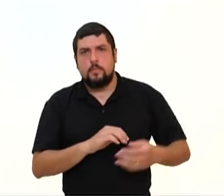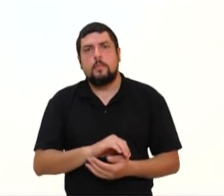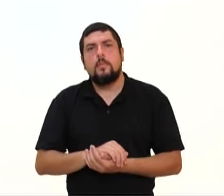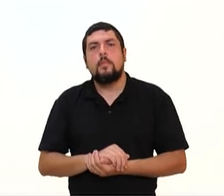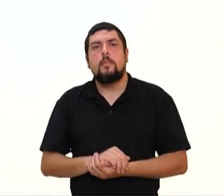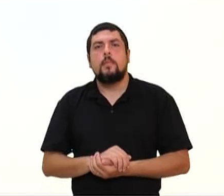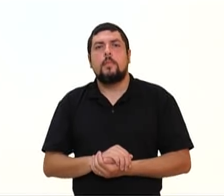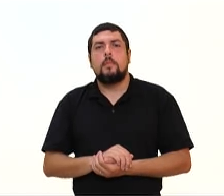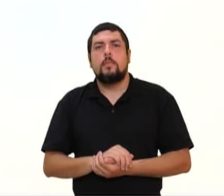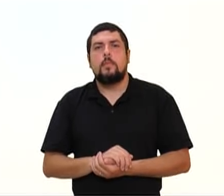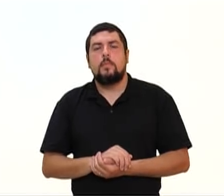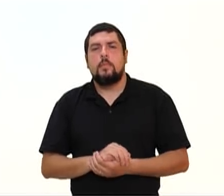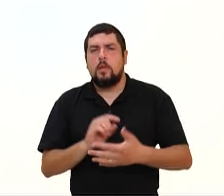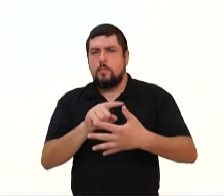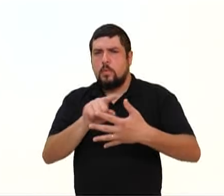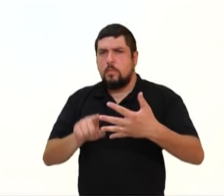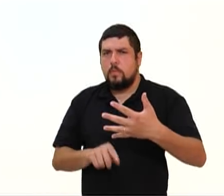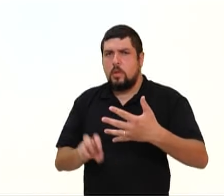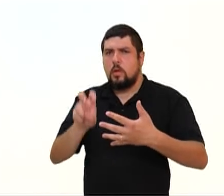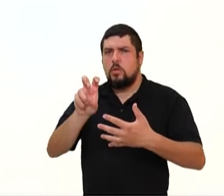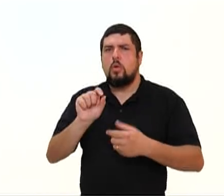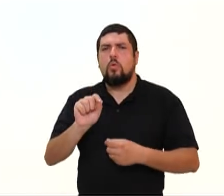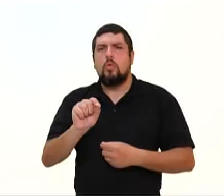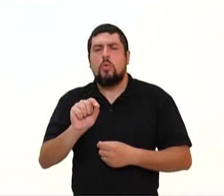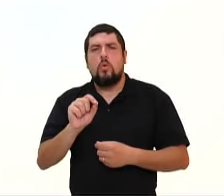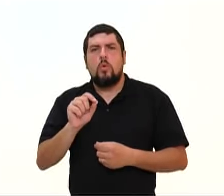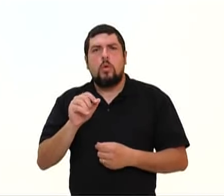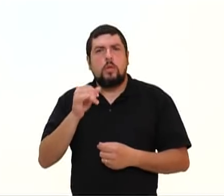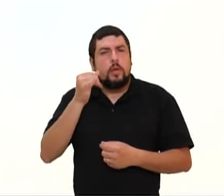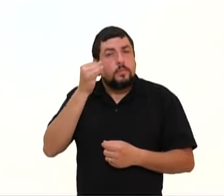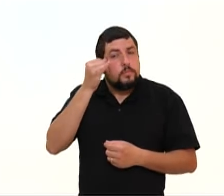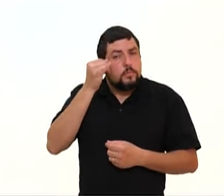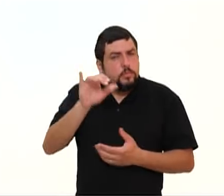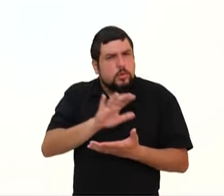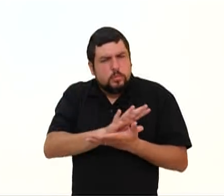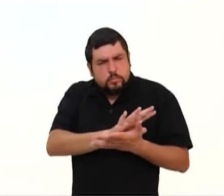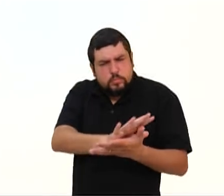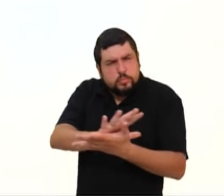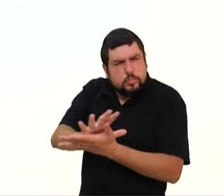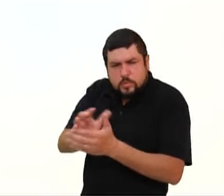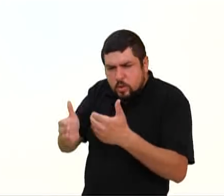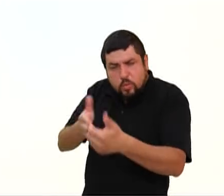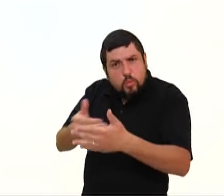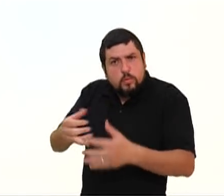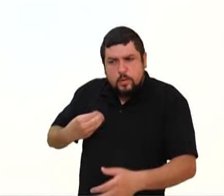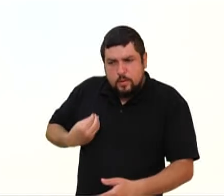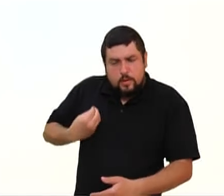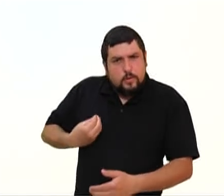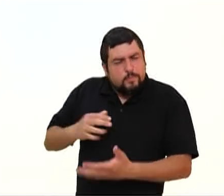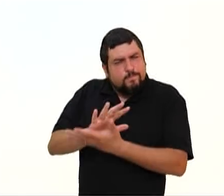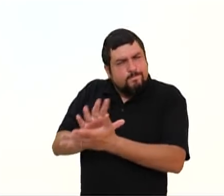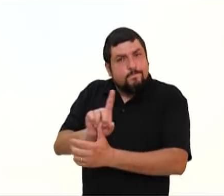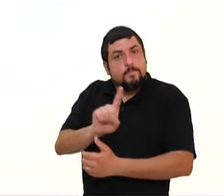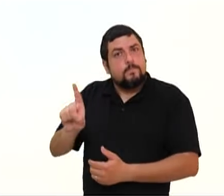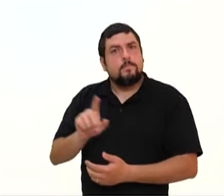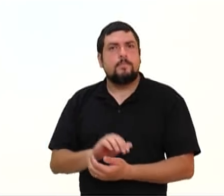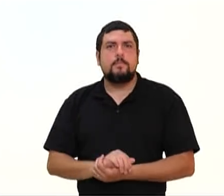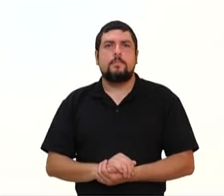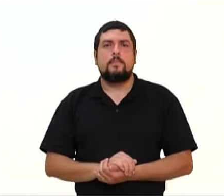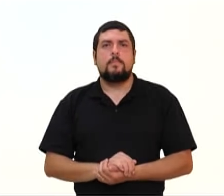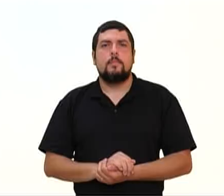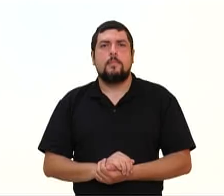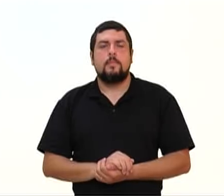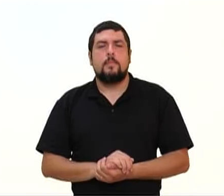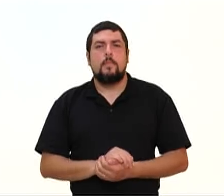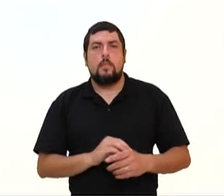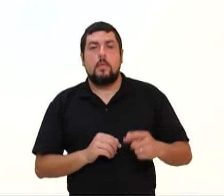dos 5 mandamentos budistas é não fazer mal a nenhuma criatura viva. E a última questão, o